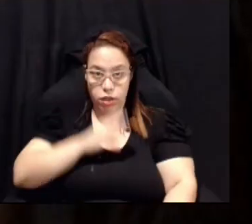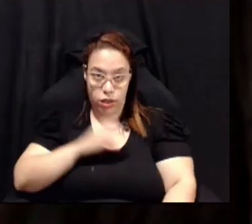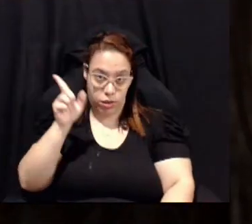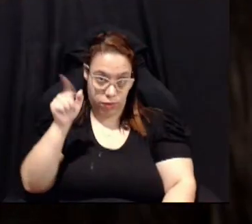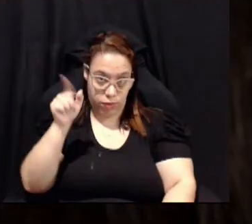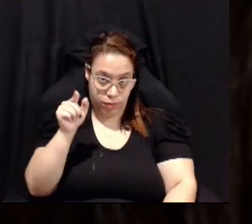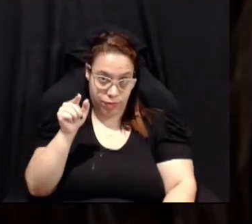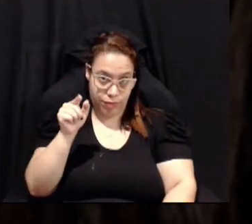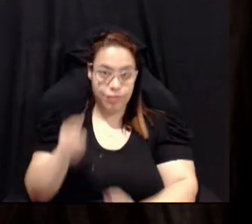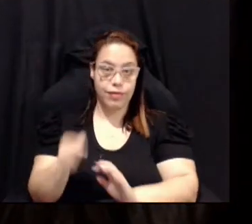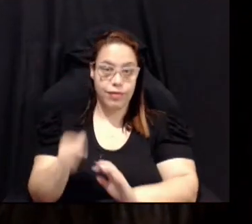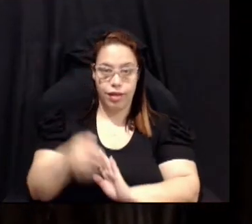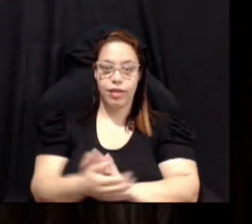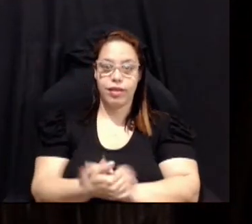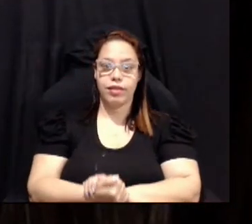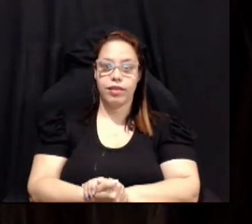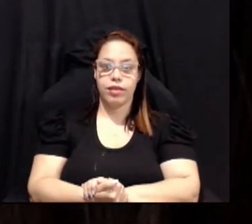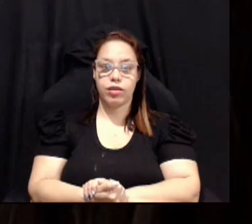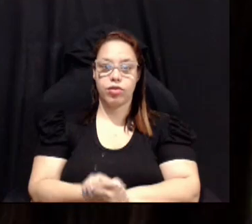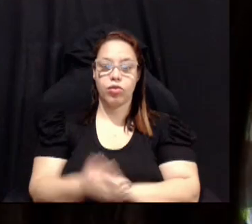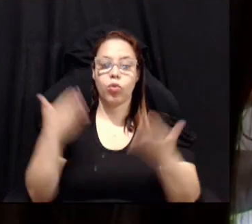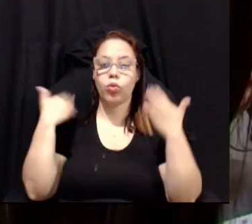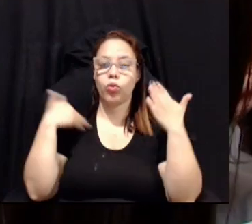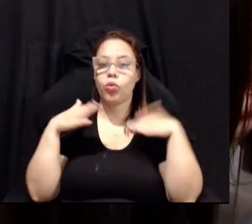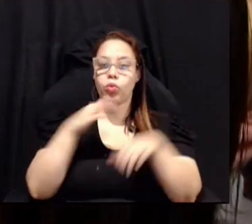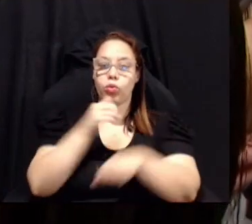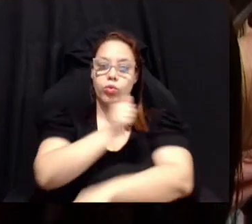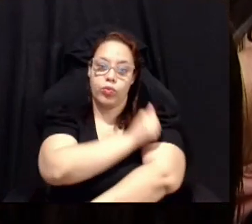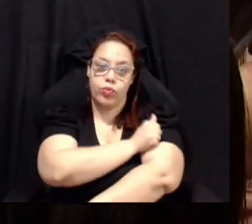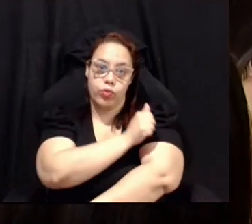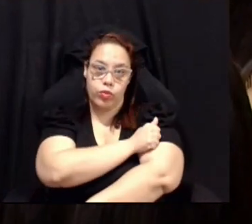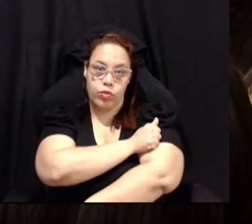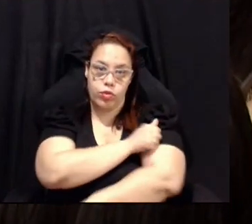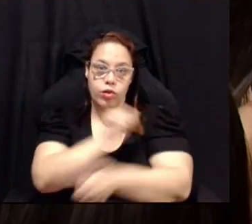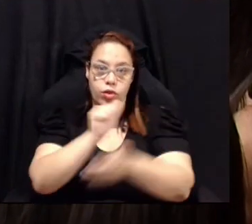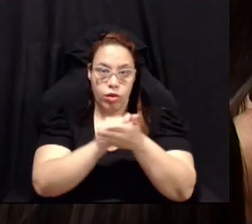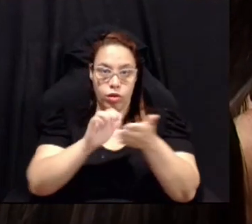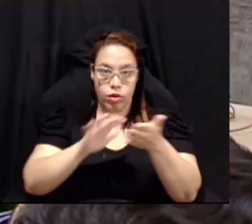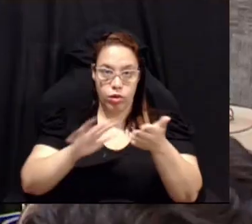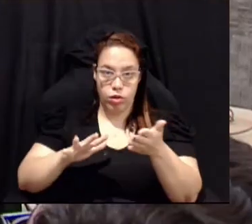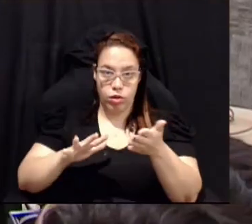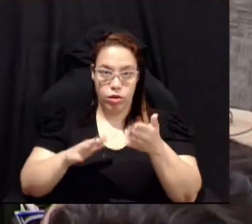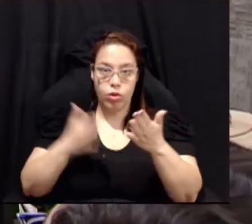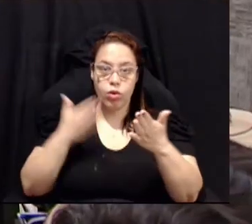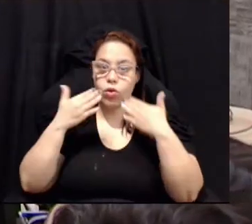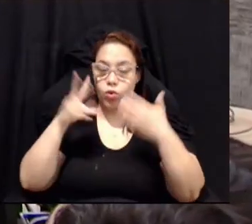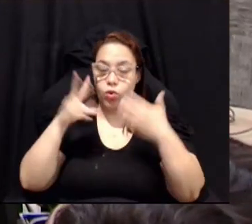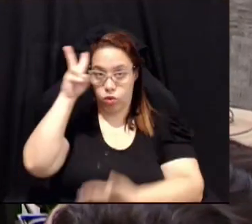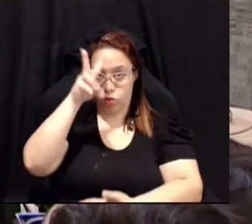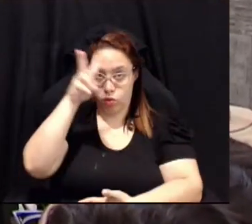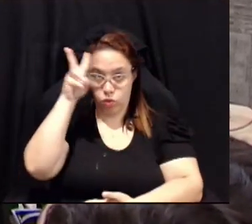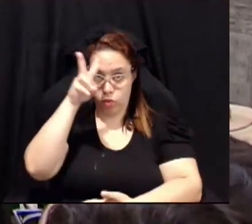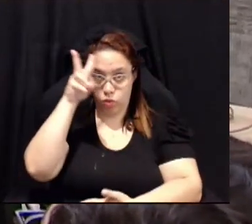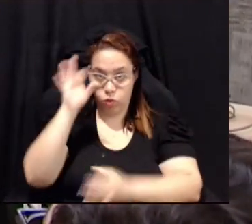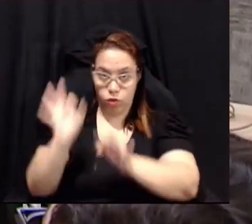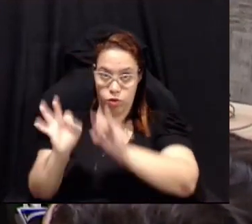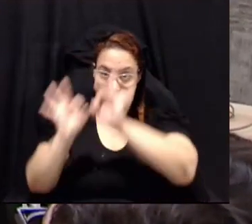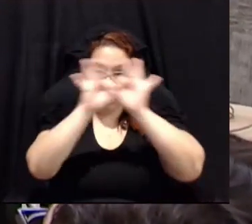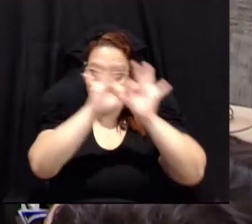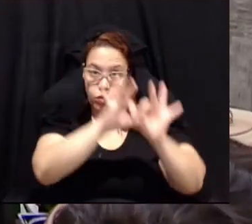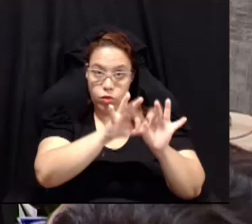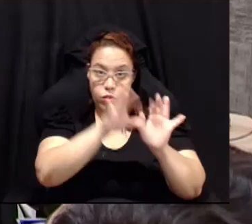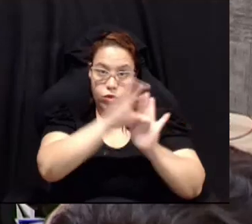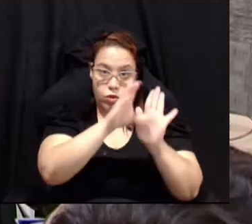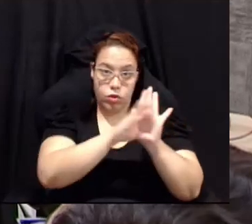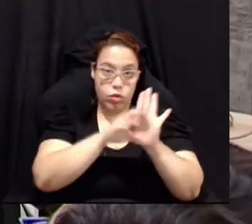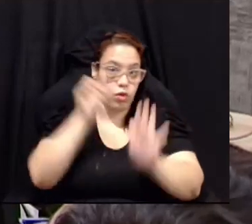aqui. Durante o passeio, os alunos participaram de atividades como contação de histórias, assistiram a conteúdos